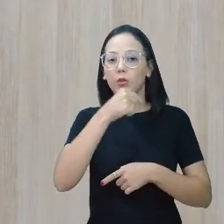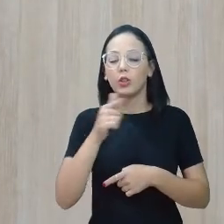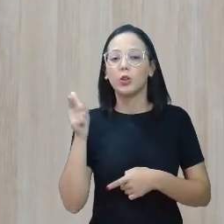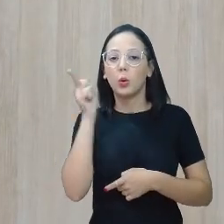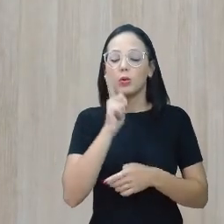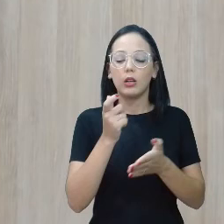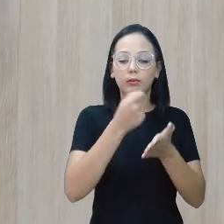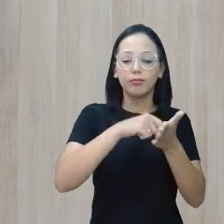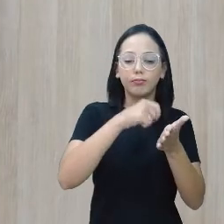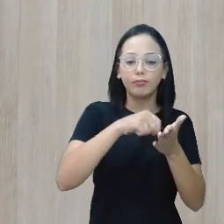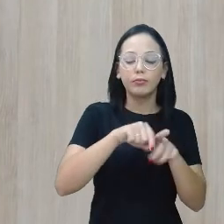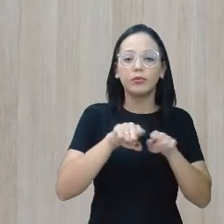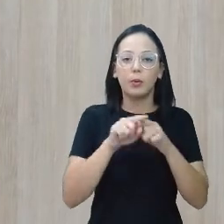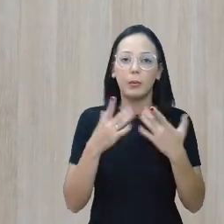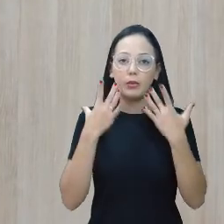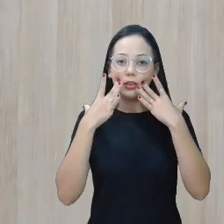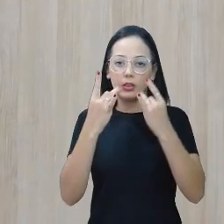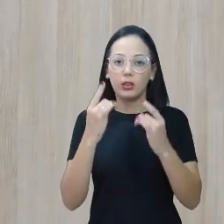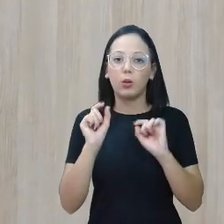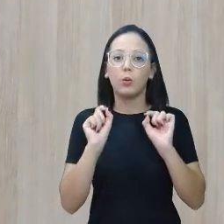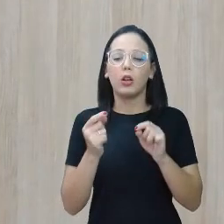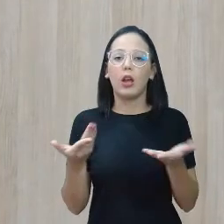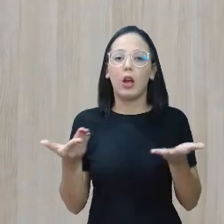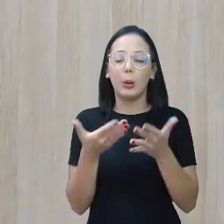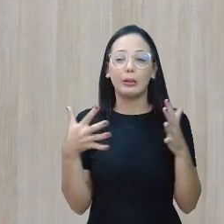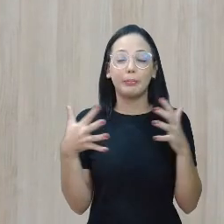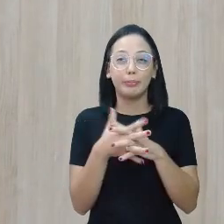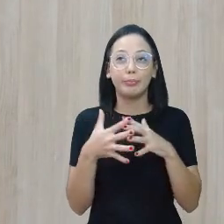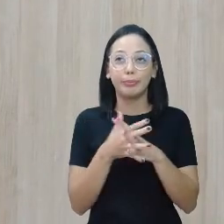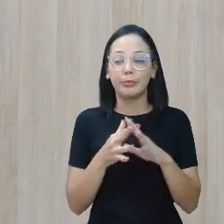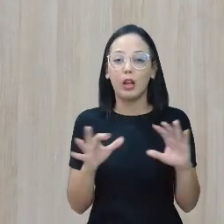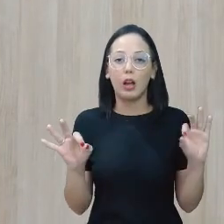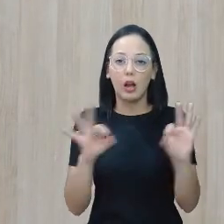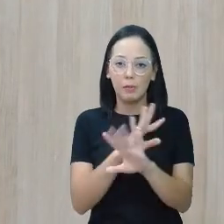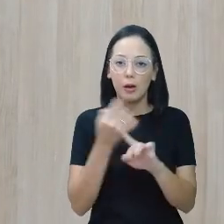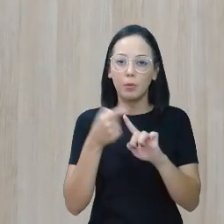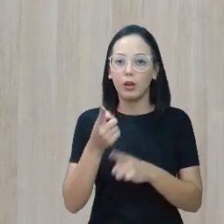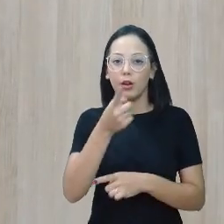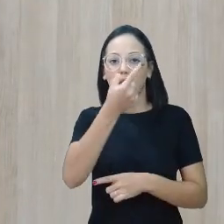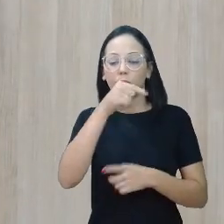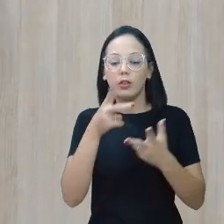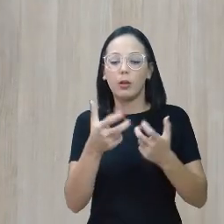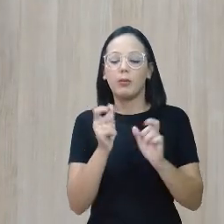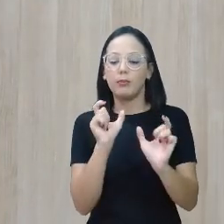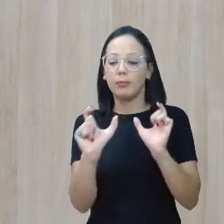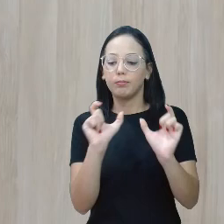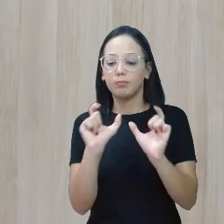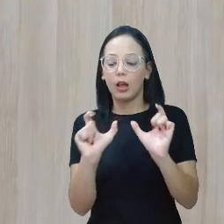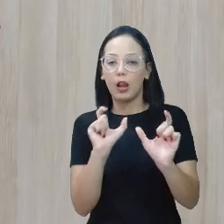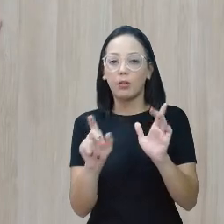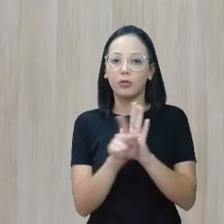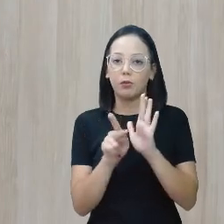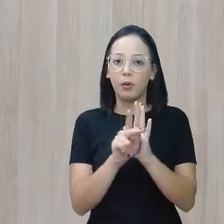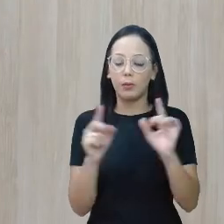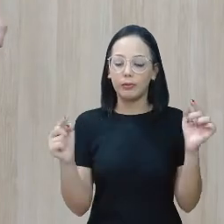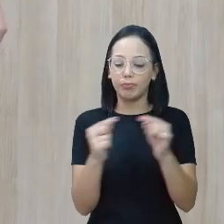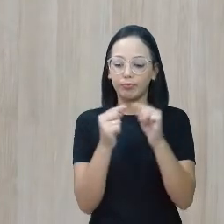as anotações e prestando atenção, essa confusão vai acabar passando, porque você vai perceber as palavrinhas que chamam